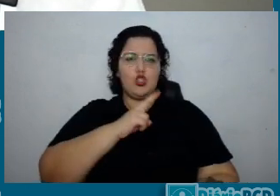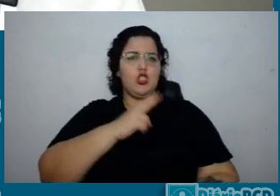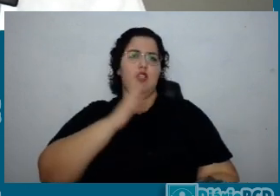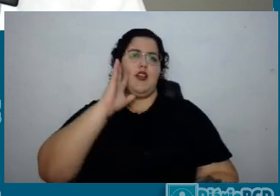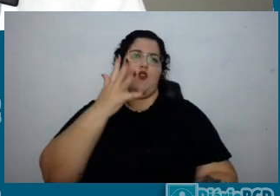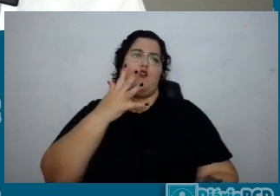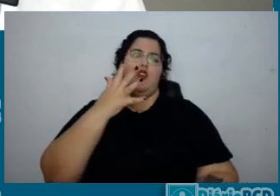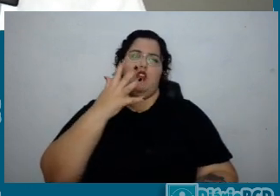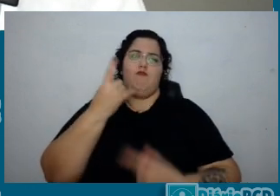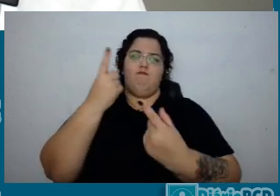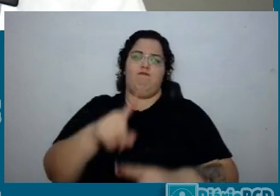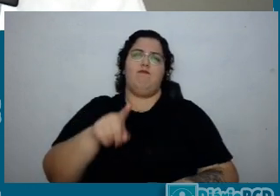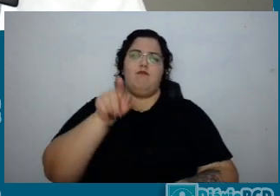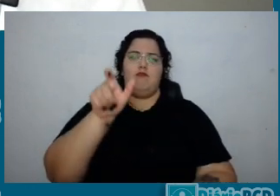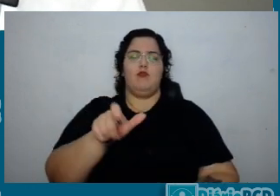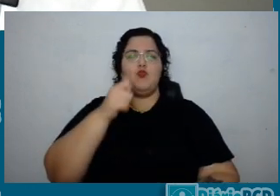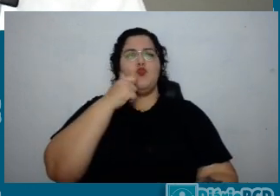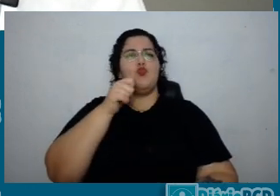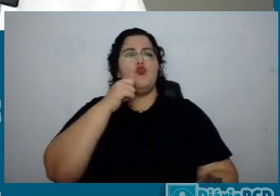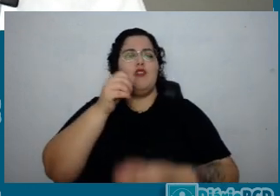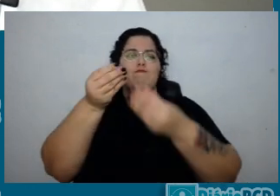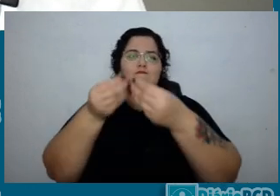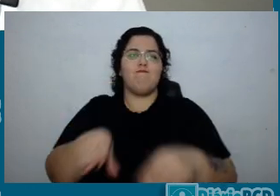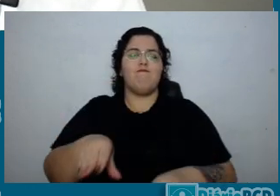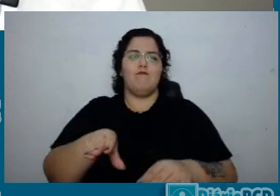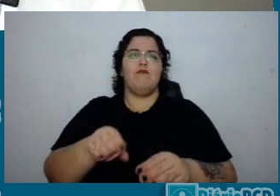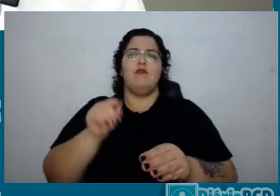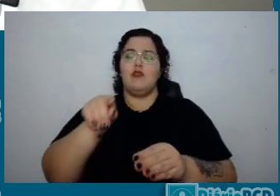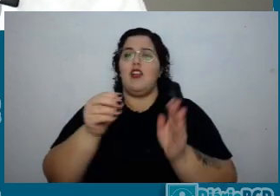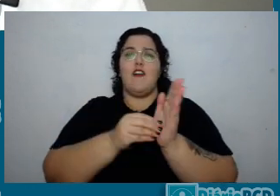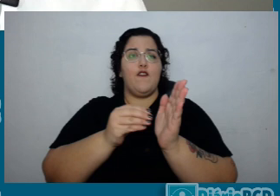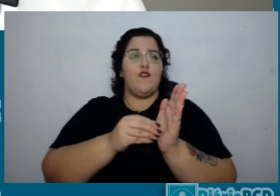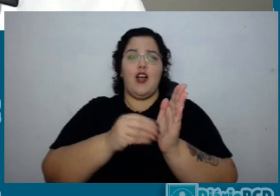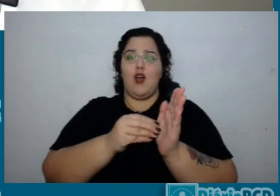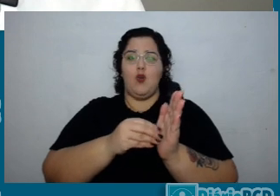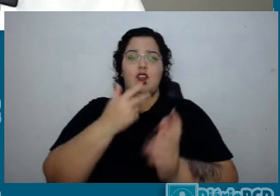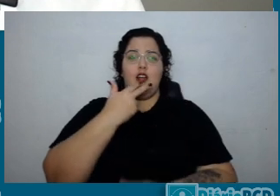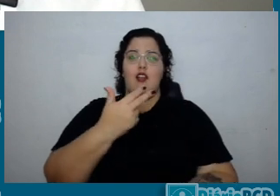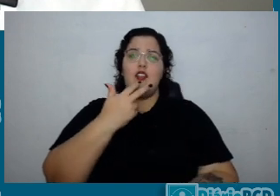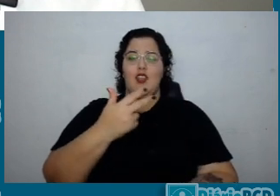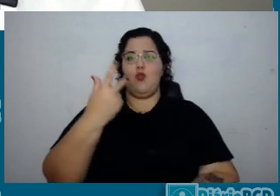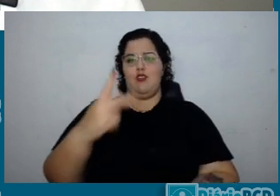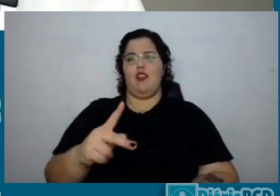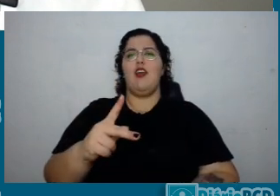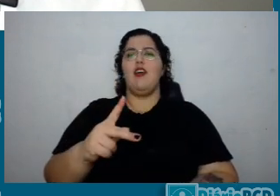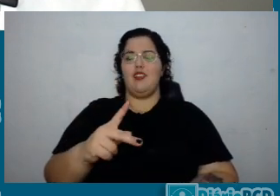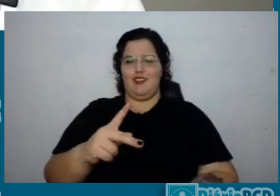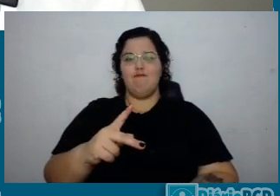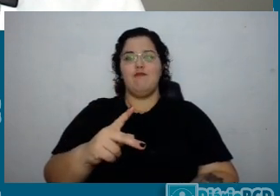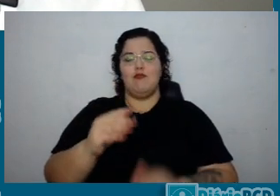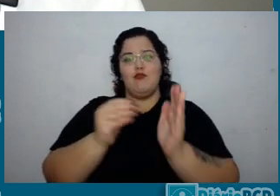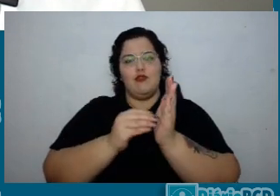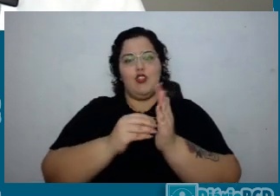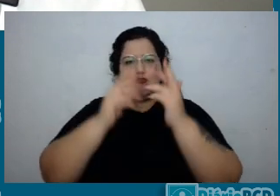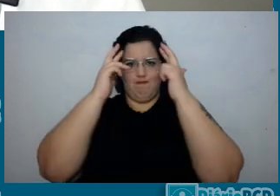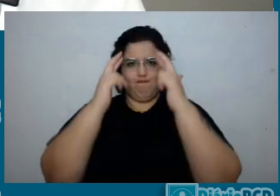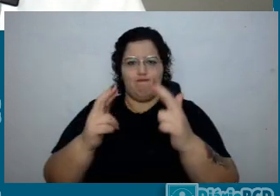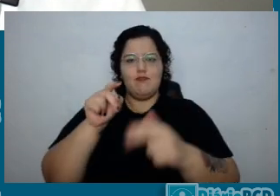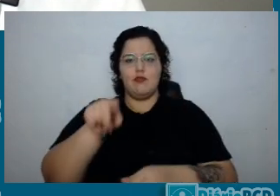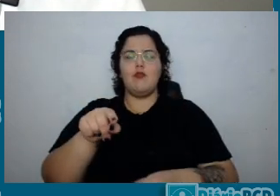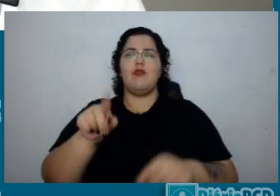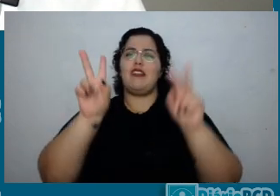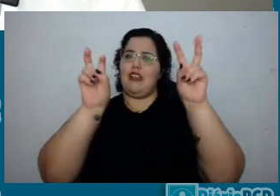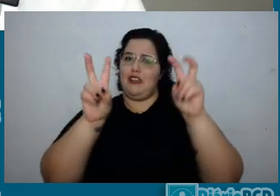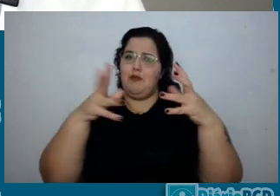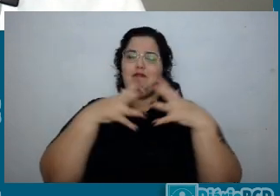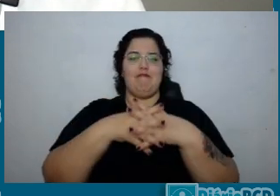de ataque, né, na falta do acesso a uma língua, a ter uma língua, né? Então, essa é uma temática